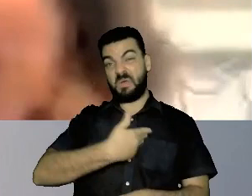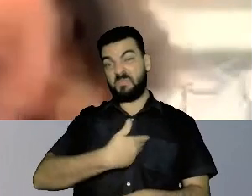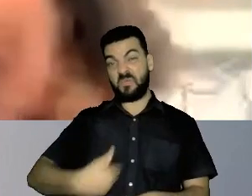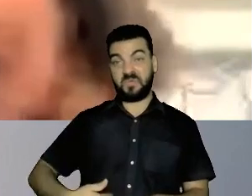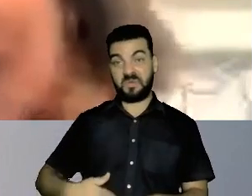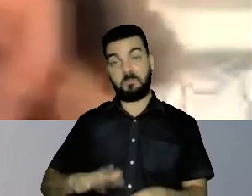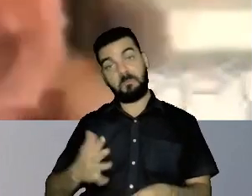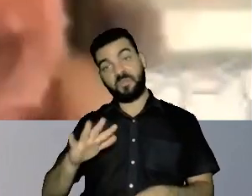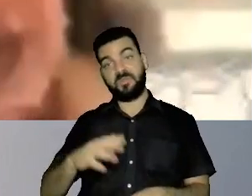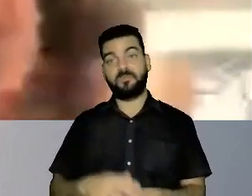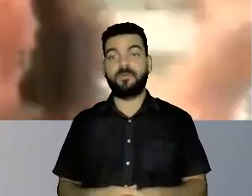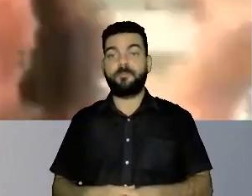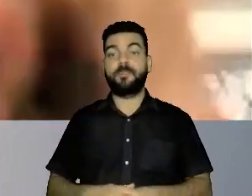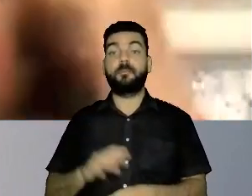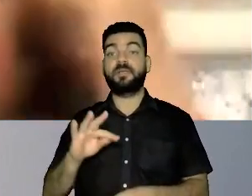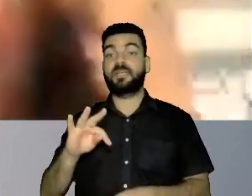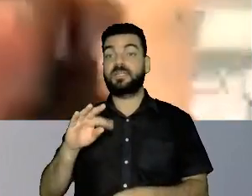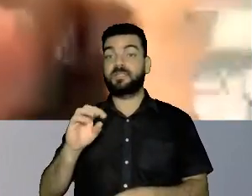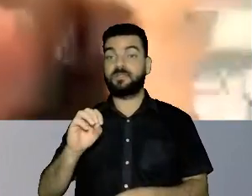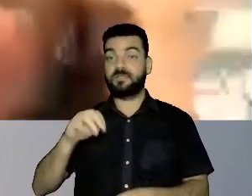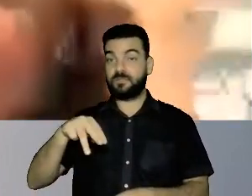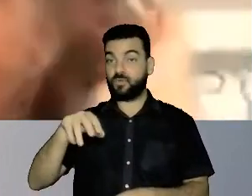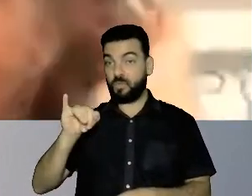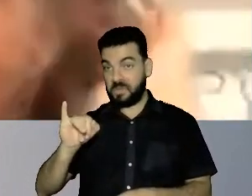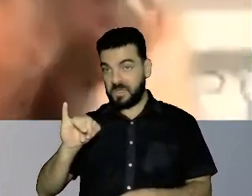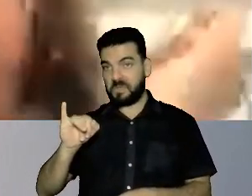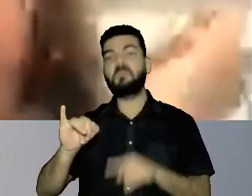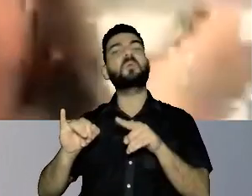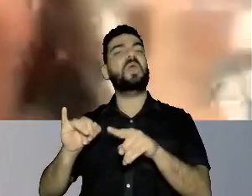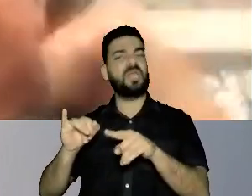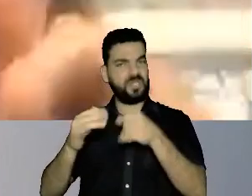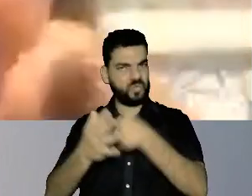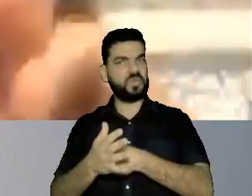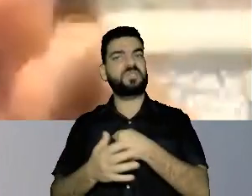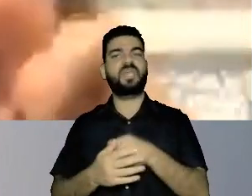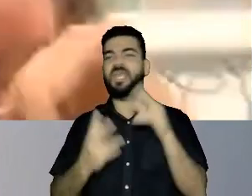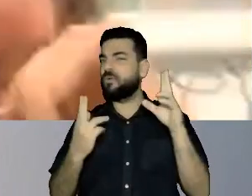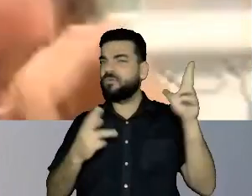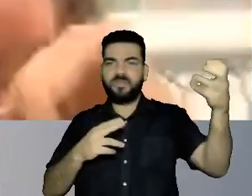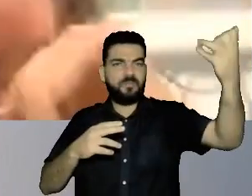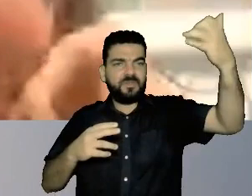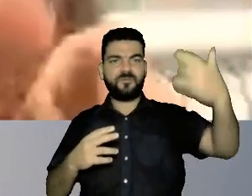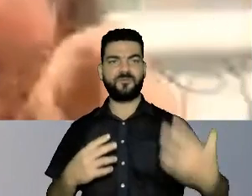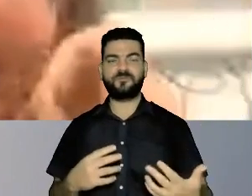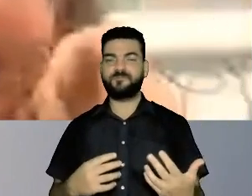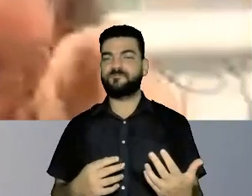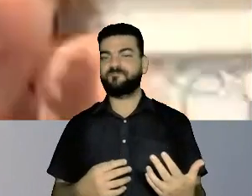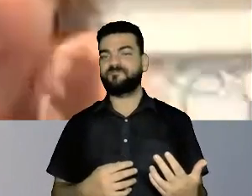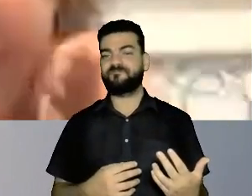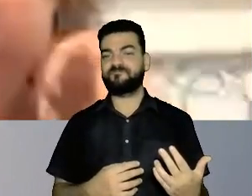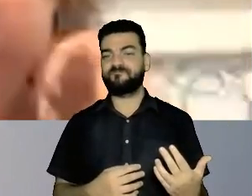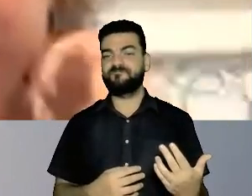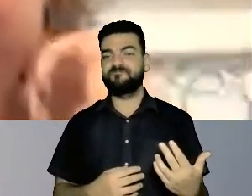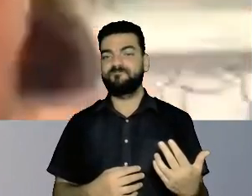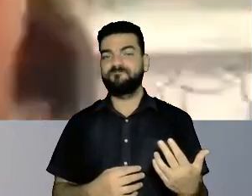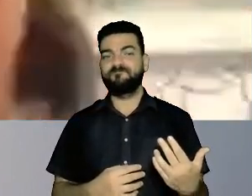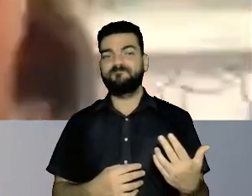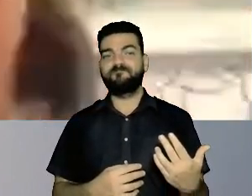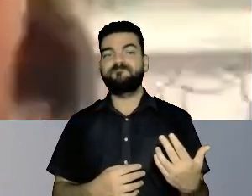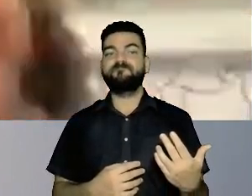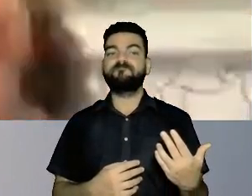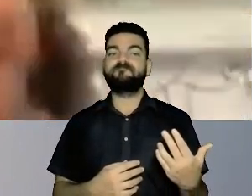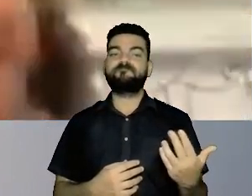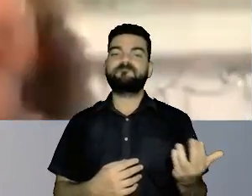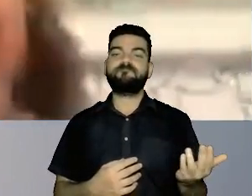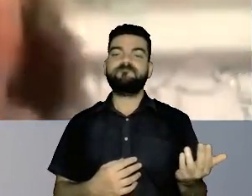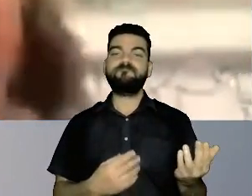Adriana Varejão, eu acho que nem tanto no espaço público, mas lembraram também dela. Mas a Tomi Otaki é interessante porque é muito do